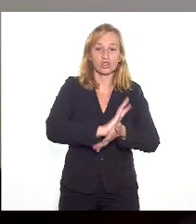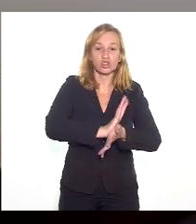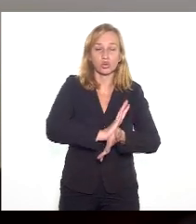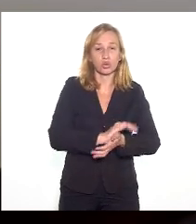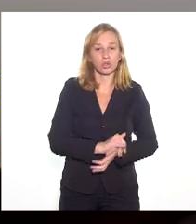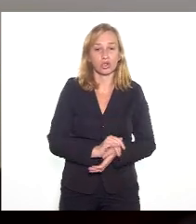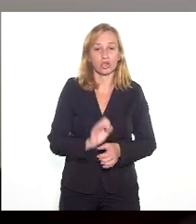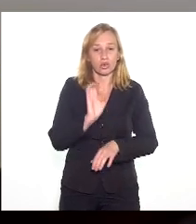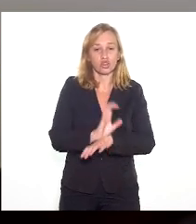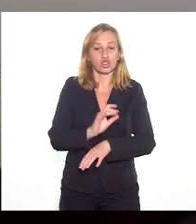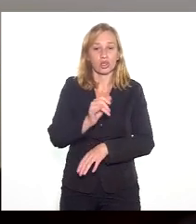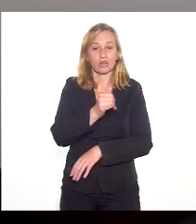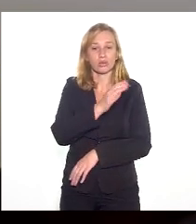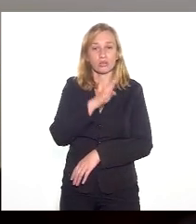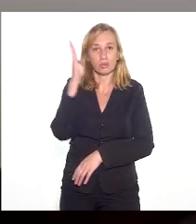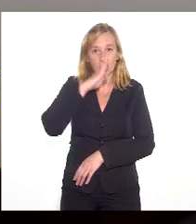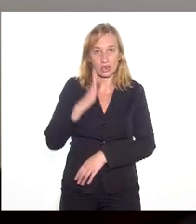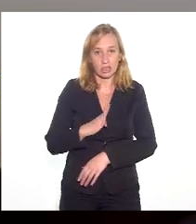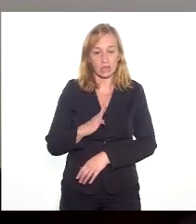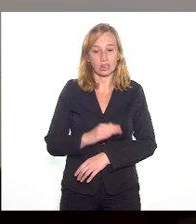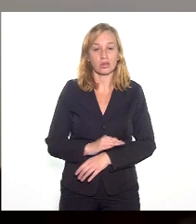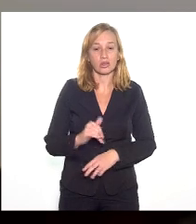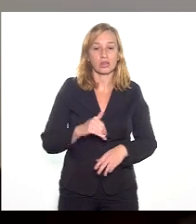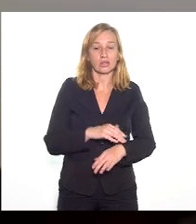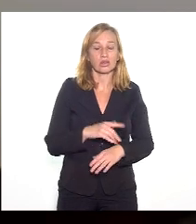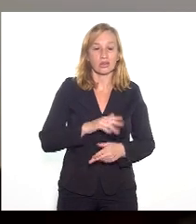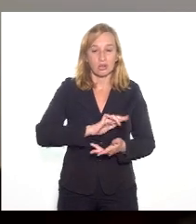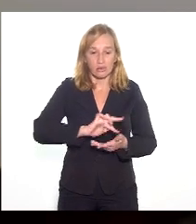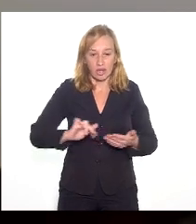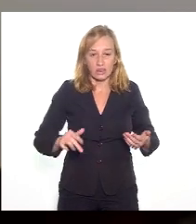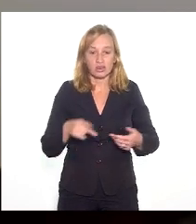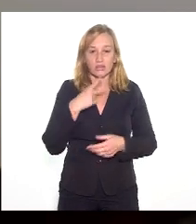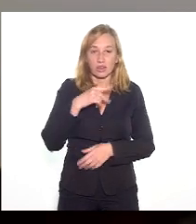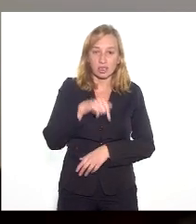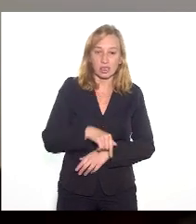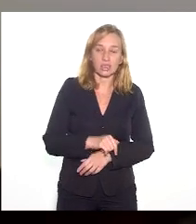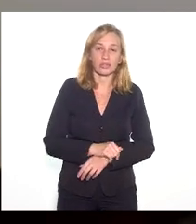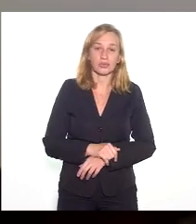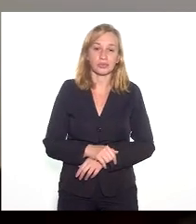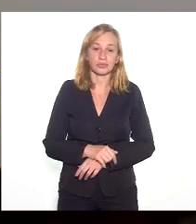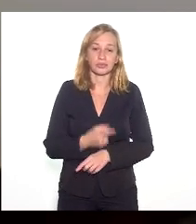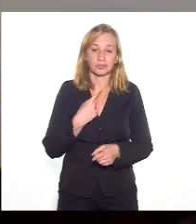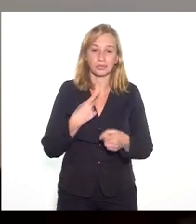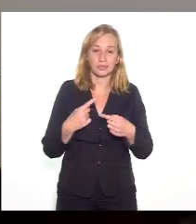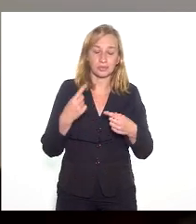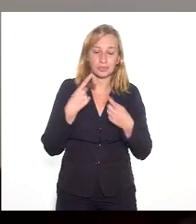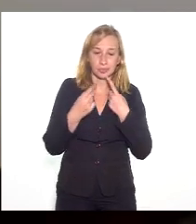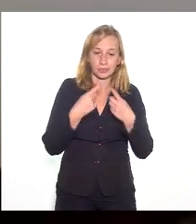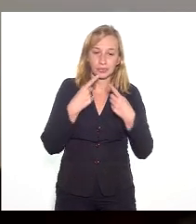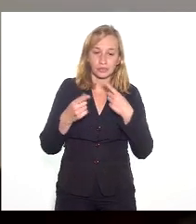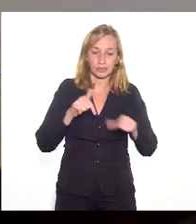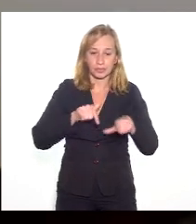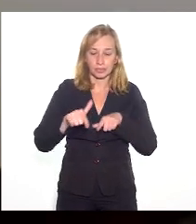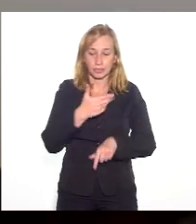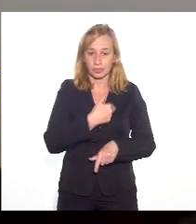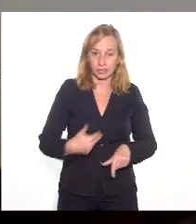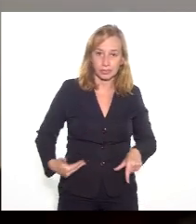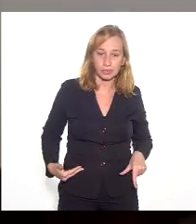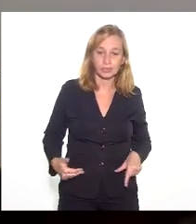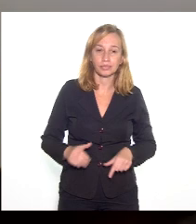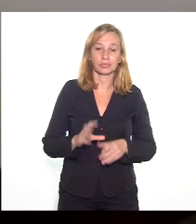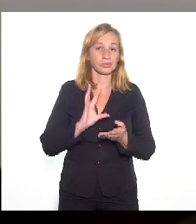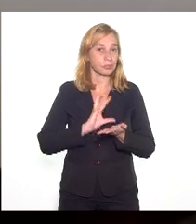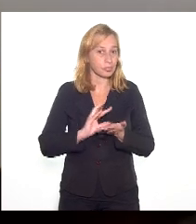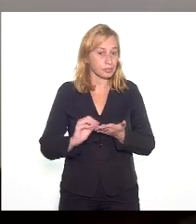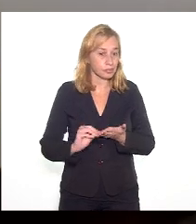o Estado brasileiro, como tantas vezes temos repetido aqui. O debate sobre o serviço público, o debate sobre as